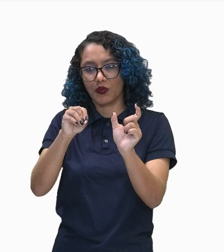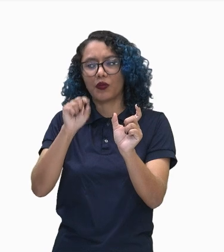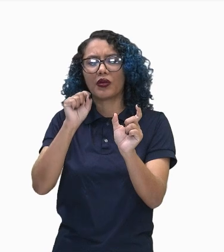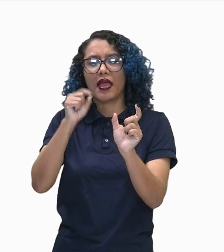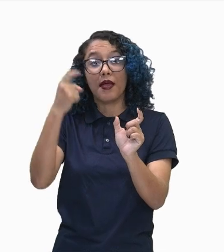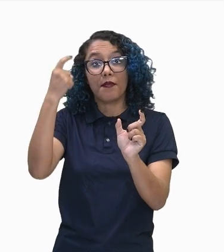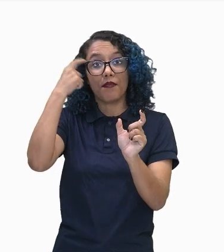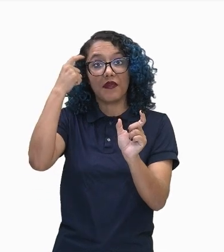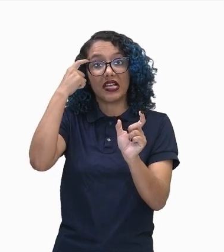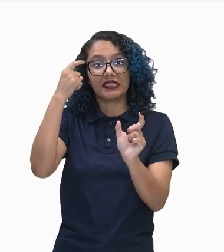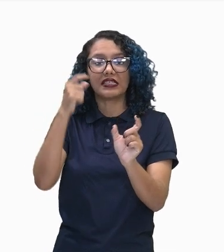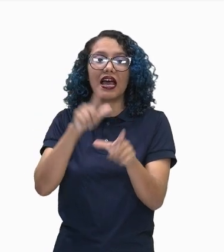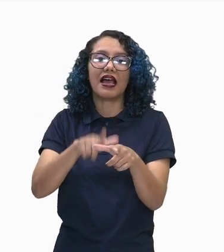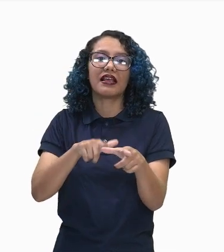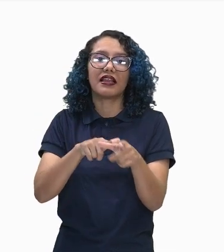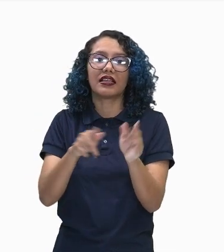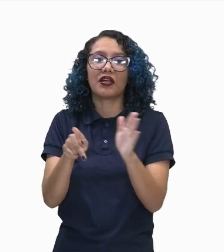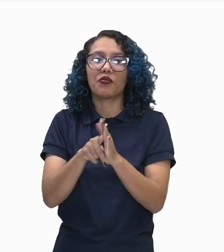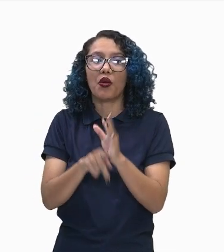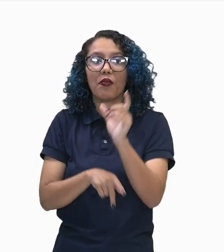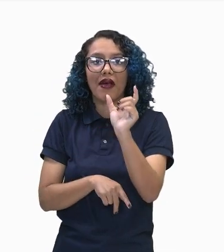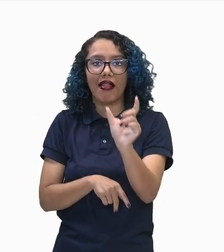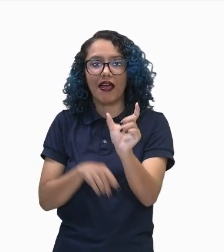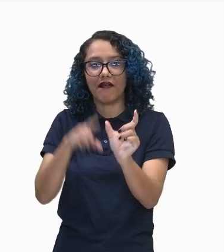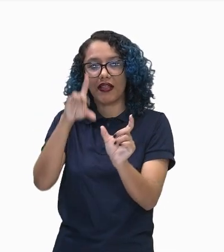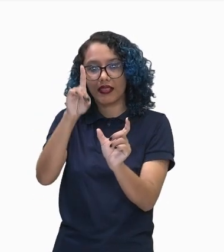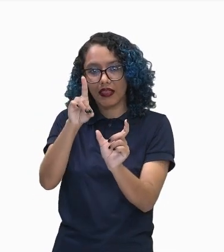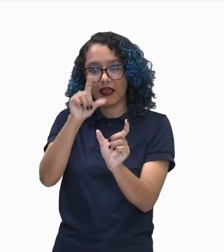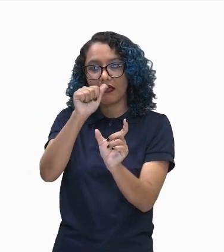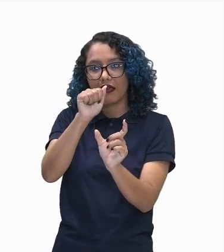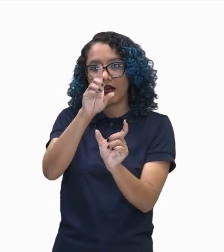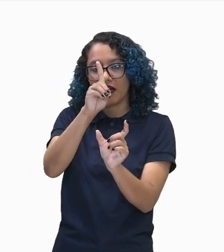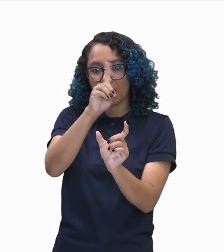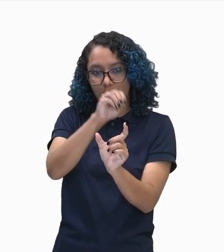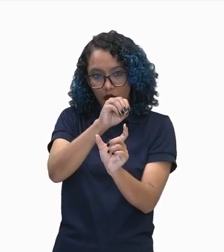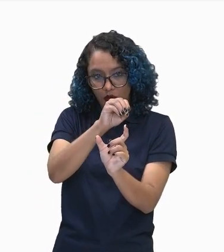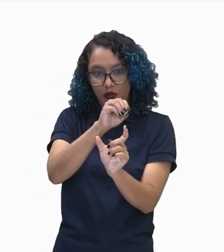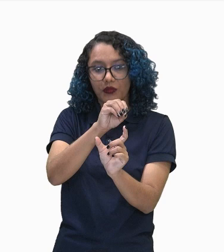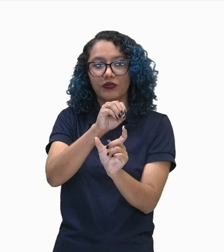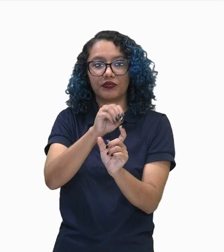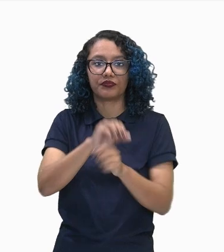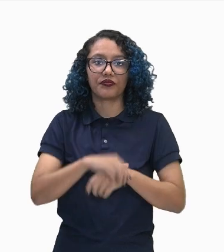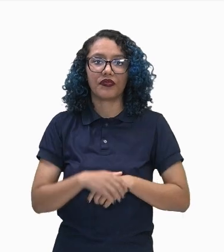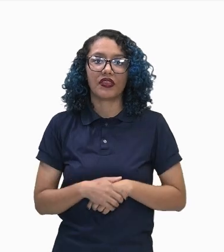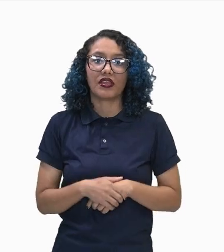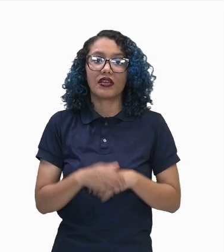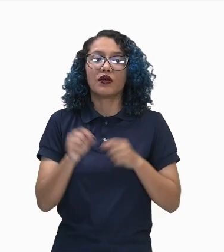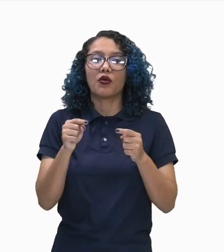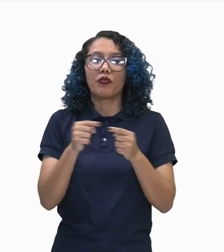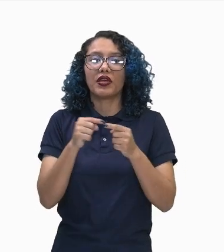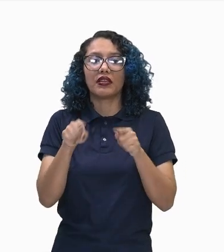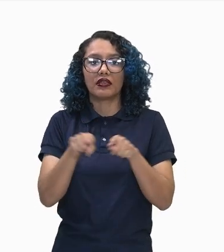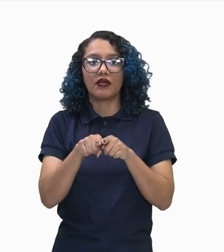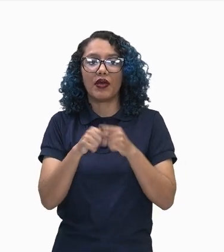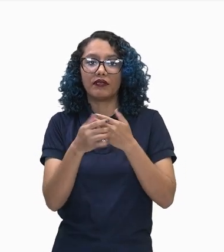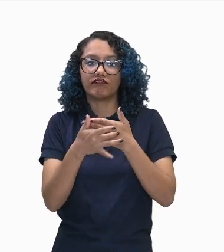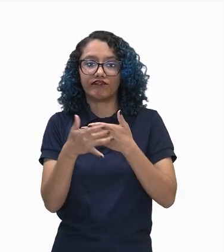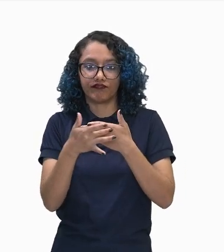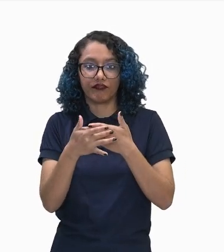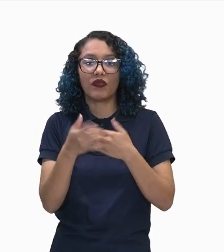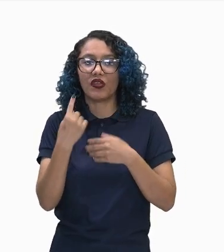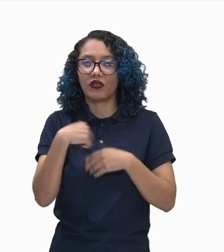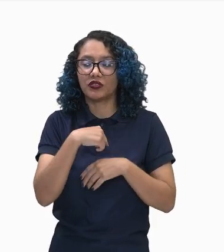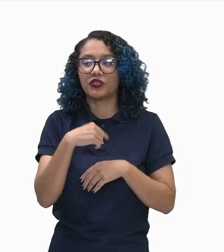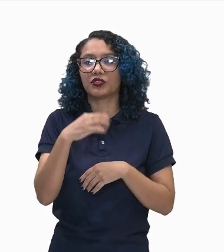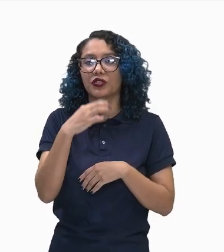suas letras, né? Ou seja, o significante, porque reconhecemos o som. Então, nós